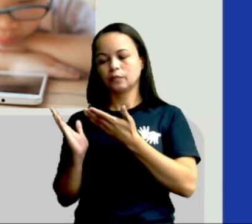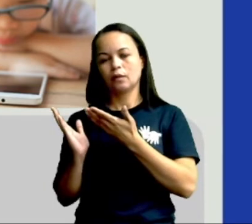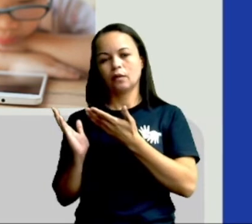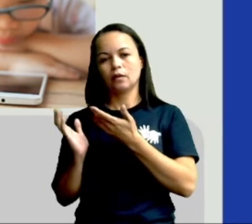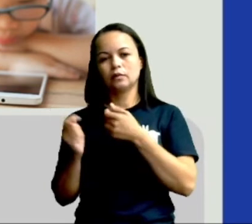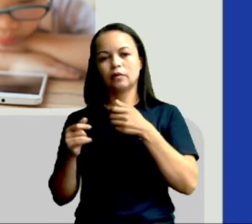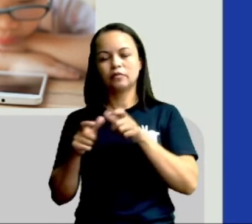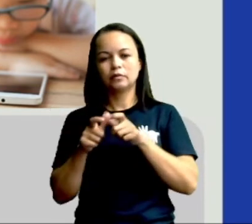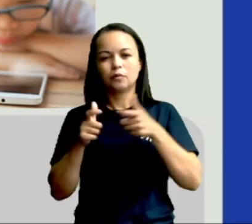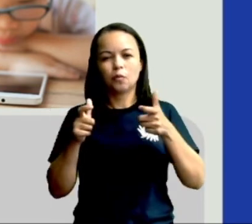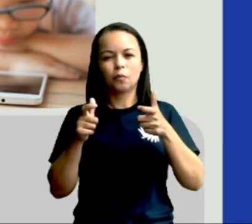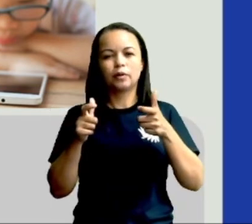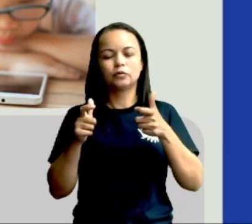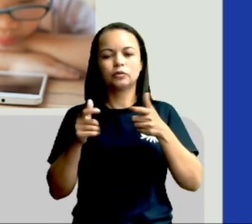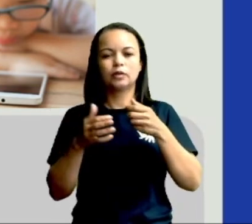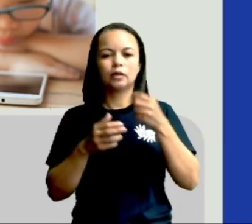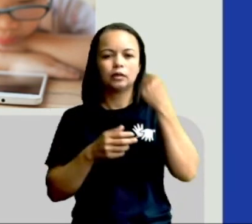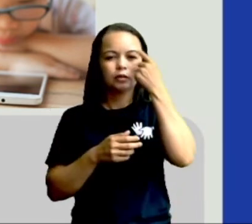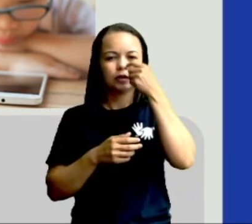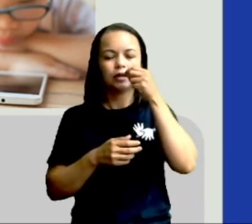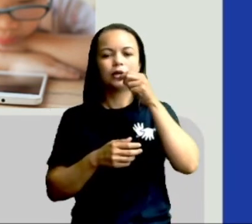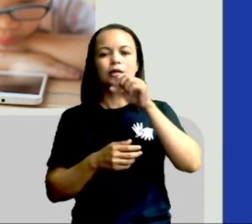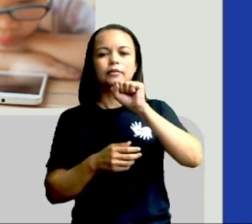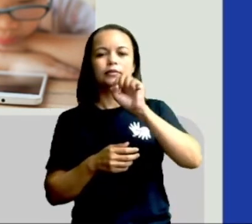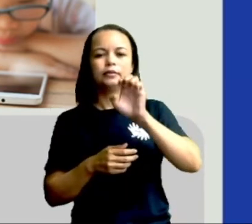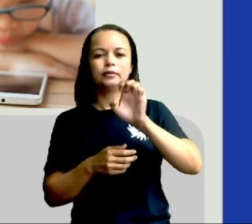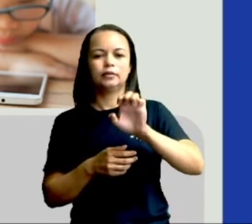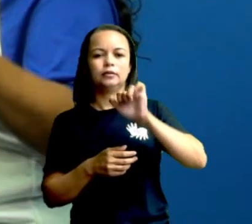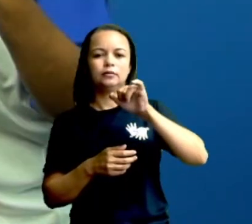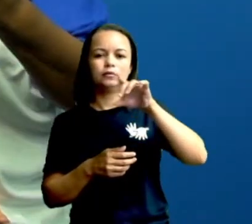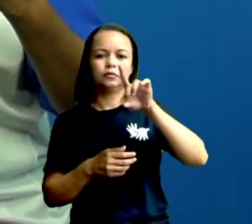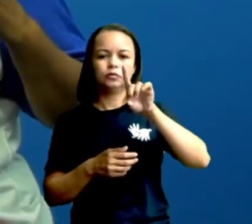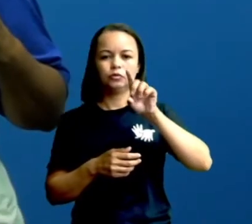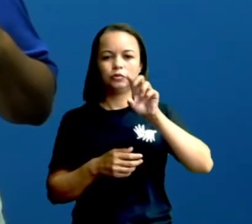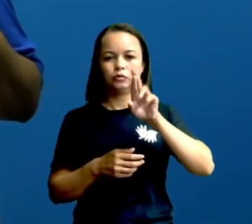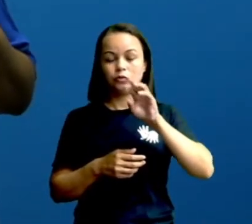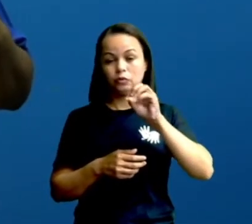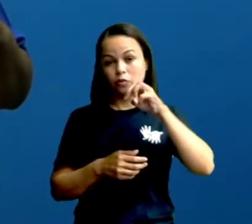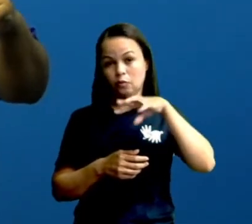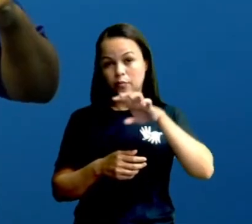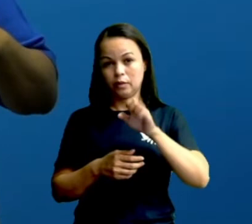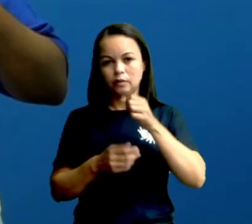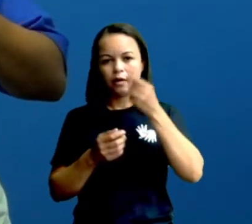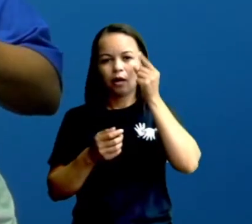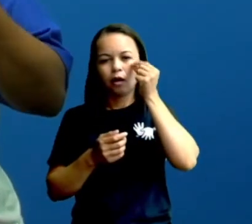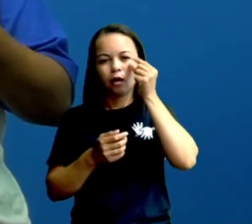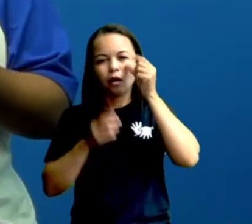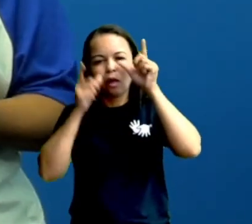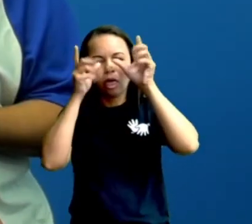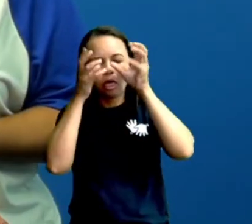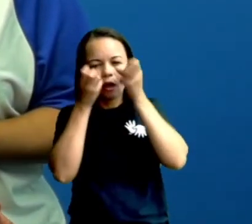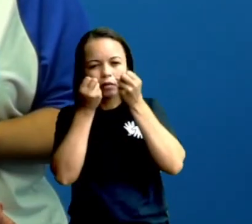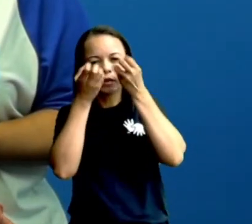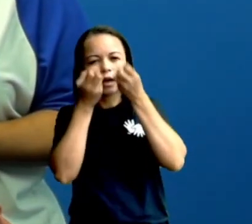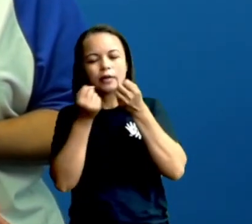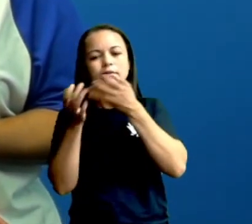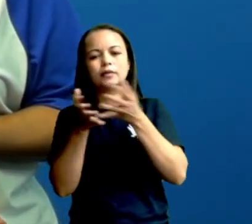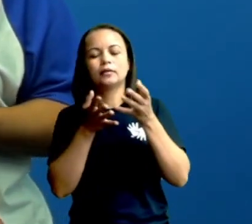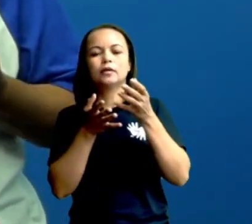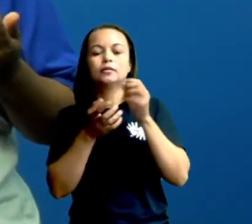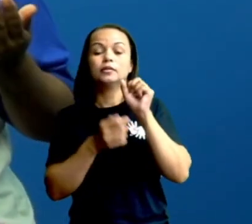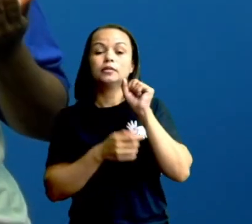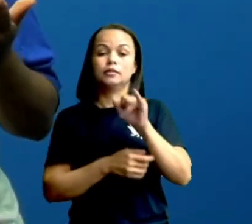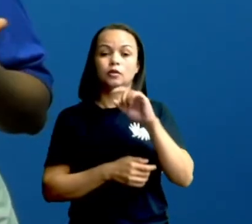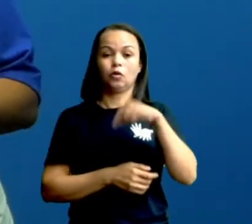favorecido o aumento de casos da síndrome da vista cansada. Ou seja, se a gente usa demais esses